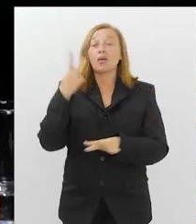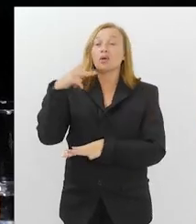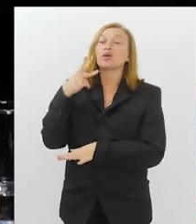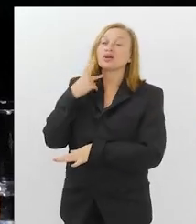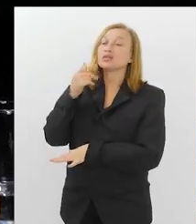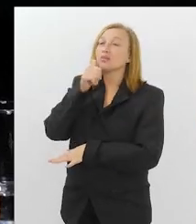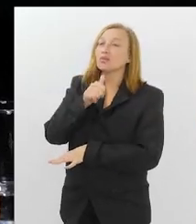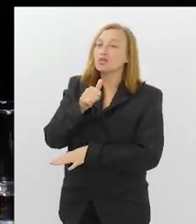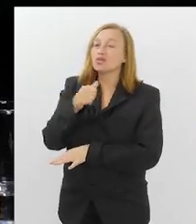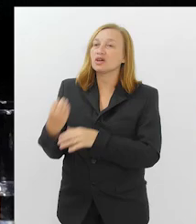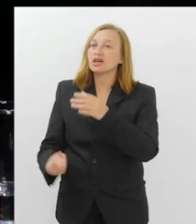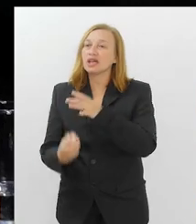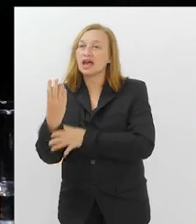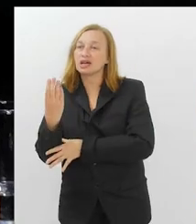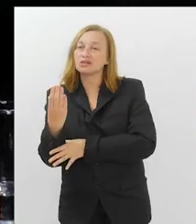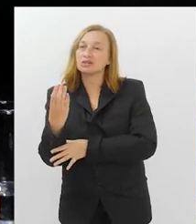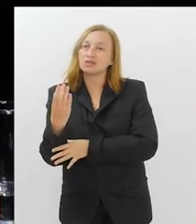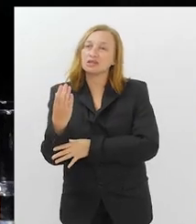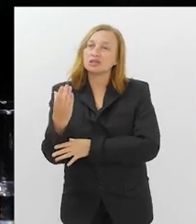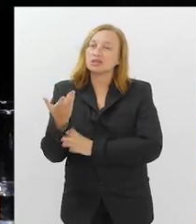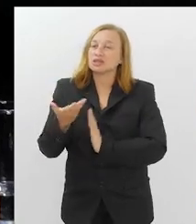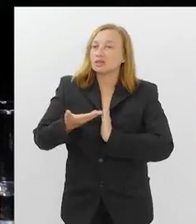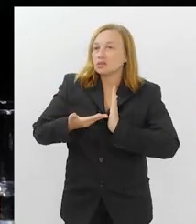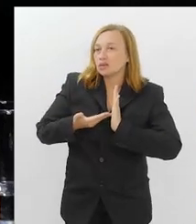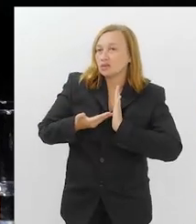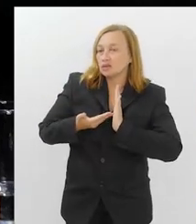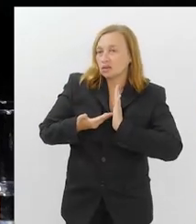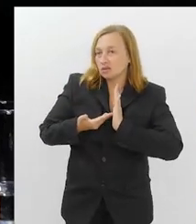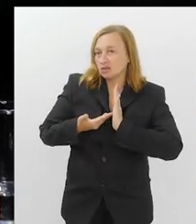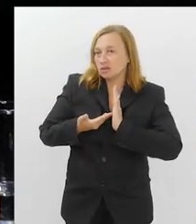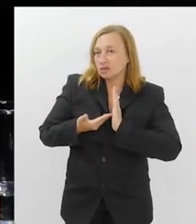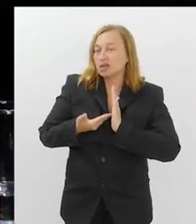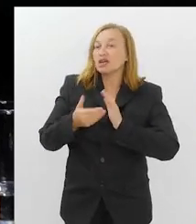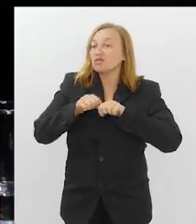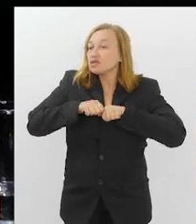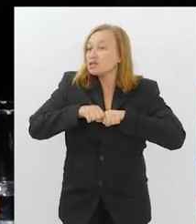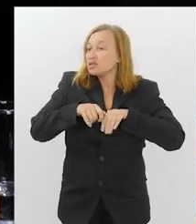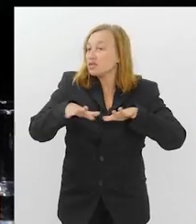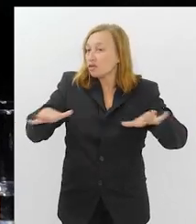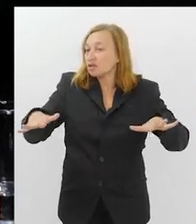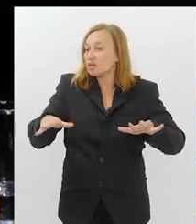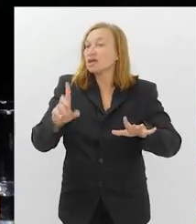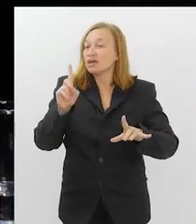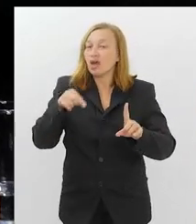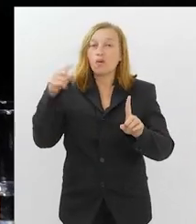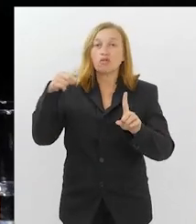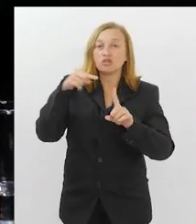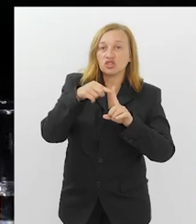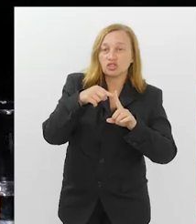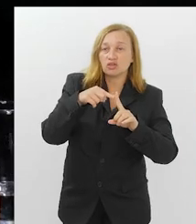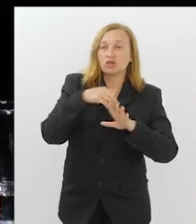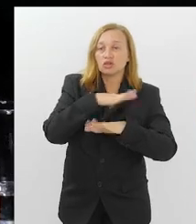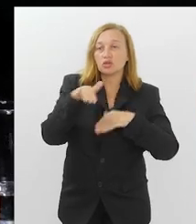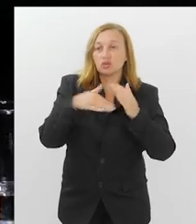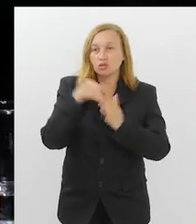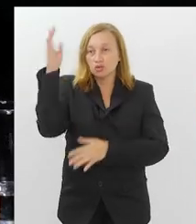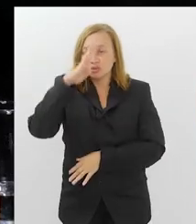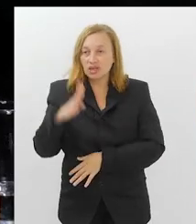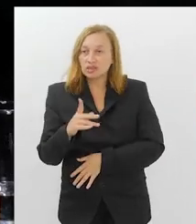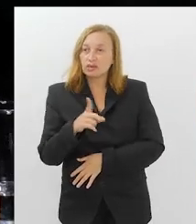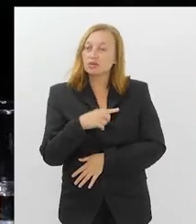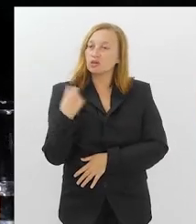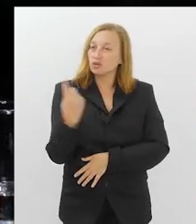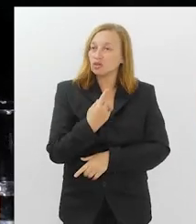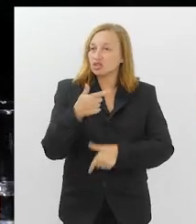A Procuradoria da Mulher foi instituída na Câmara Federal e ela vem tomando a repercussão que é o objetivo no Brasil